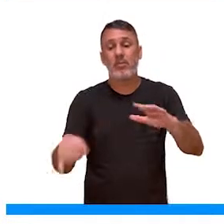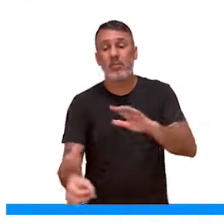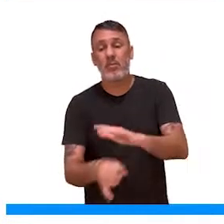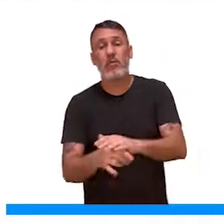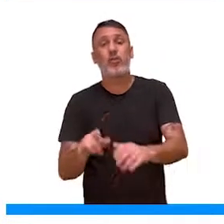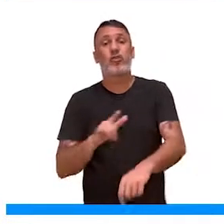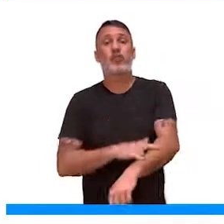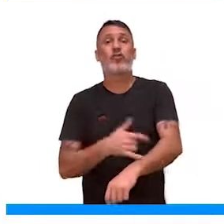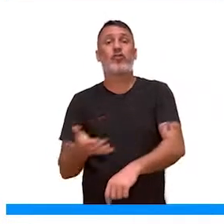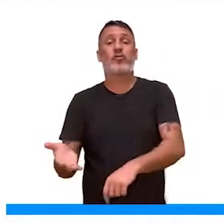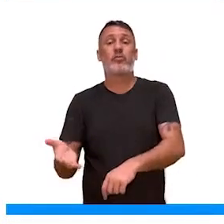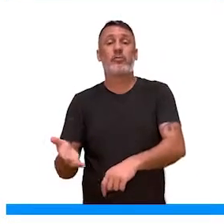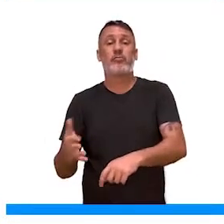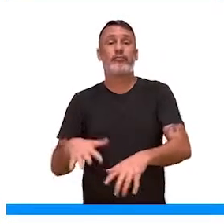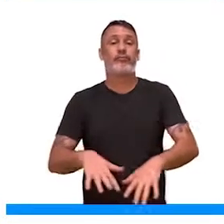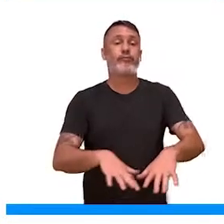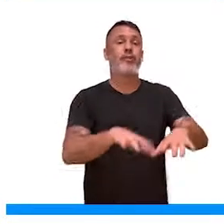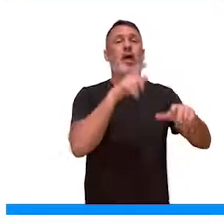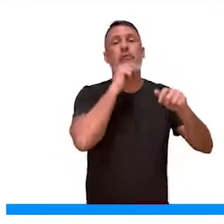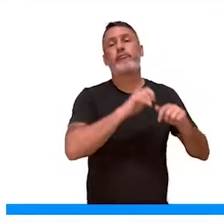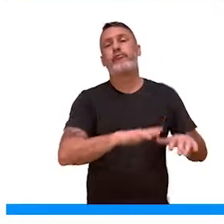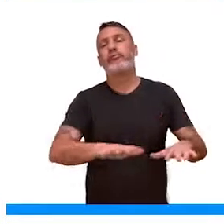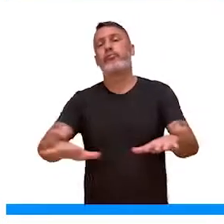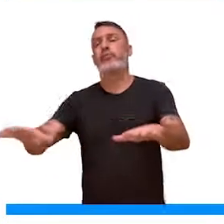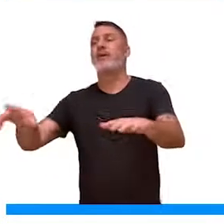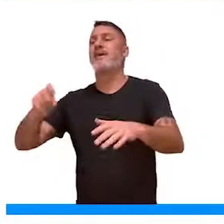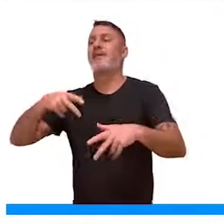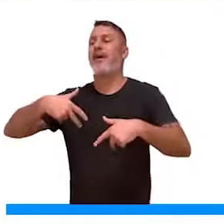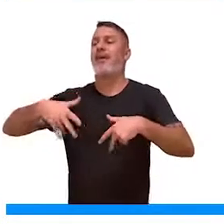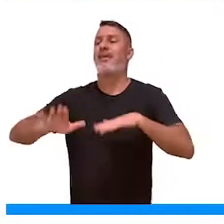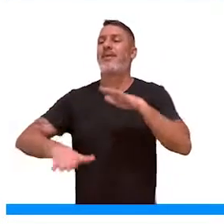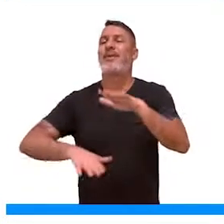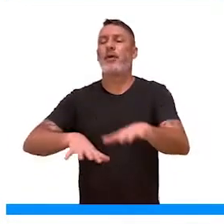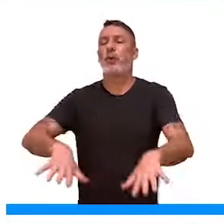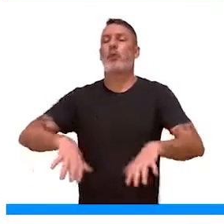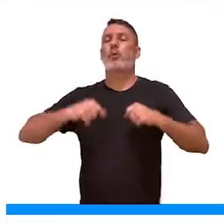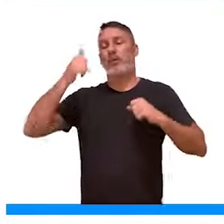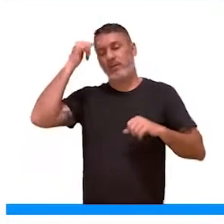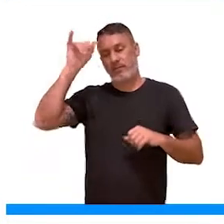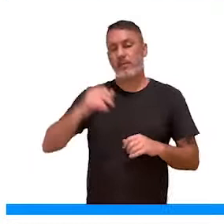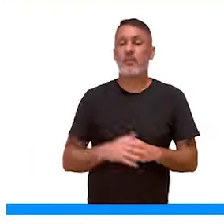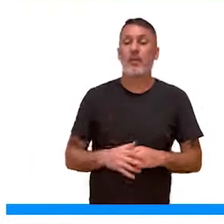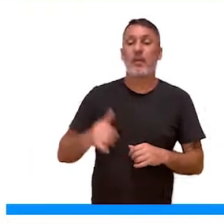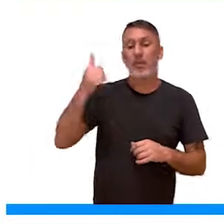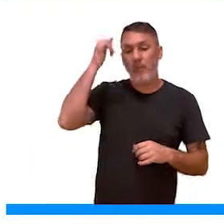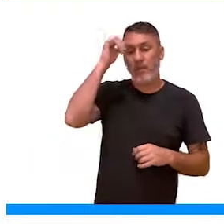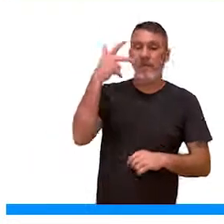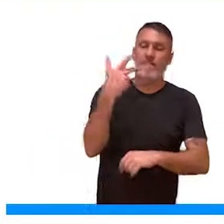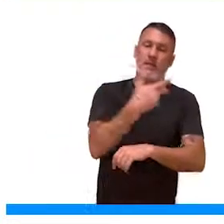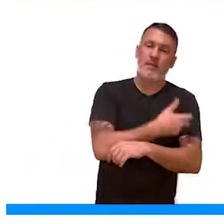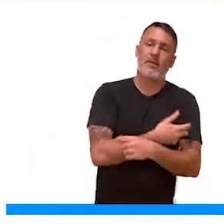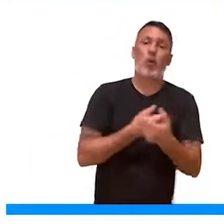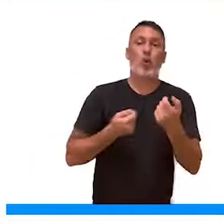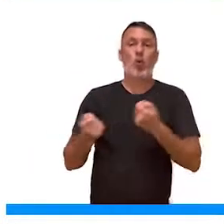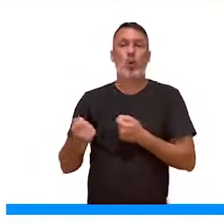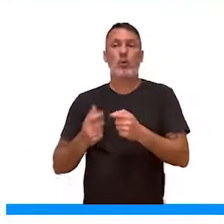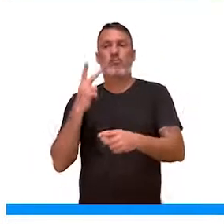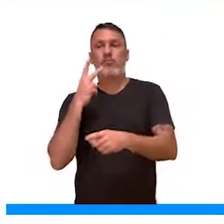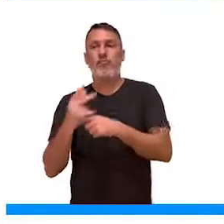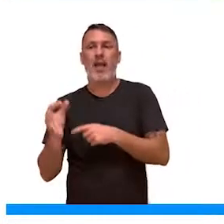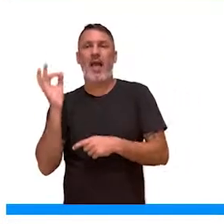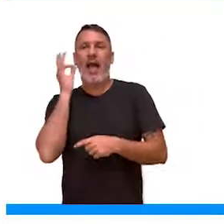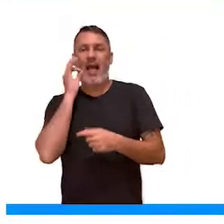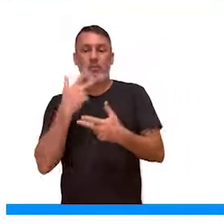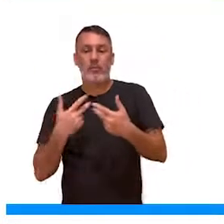acabam então levando essa bactéria junto com a água da chuva. Prevenção, vacina e o controle dos vetores, que é o número de